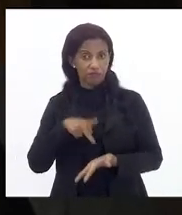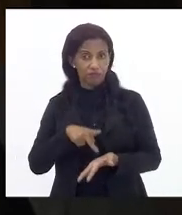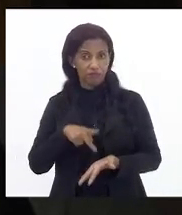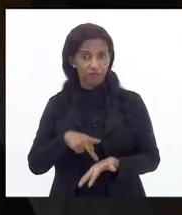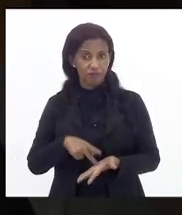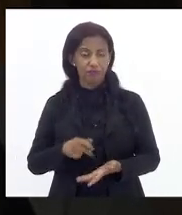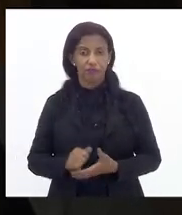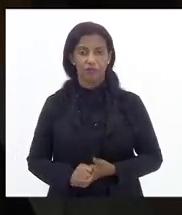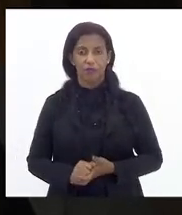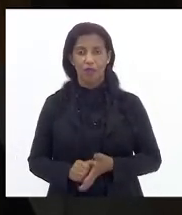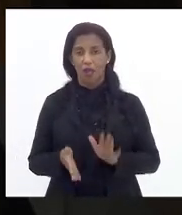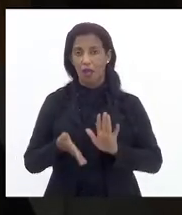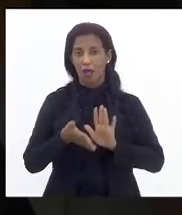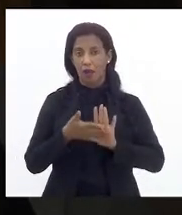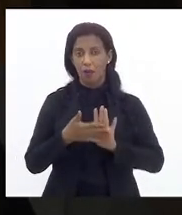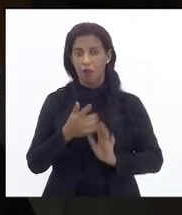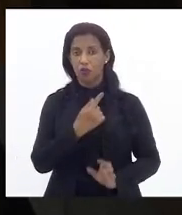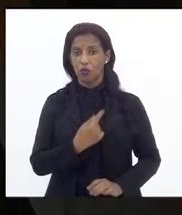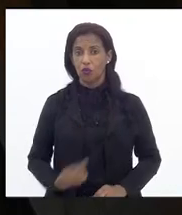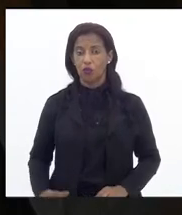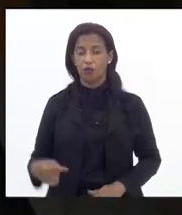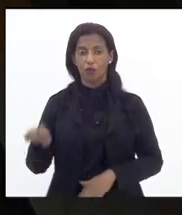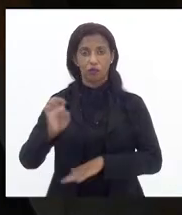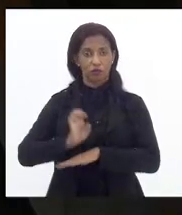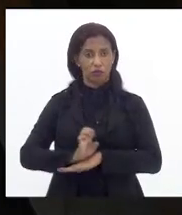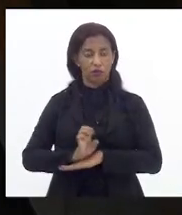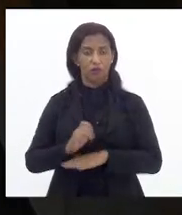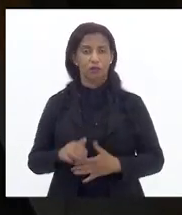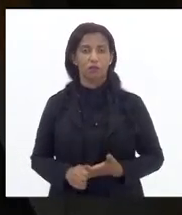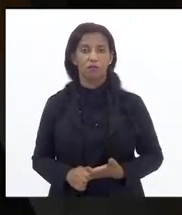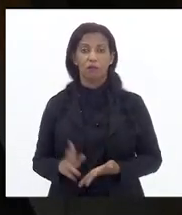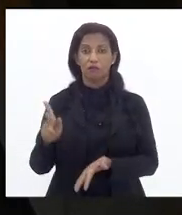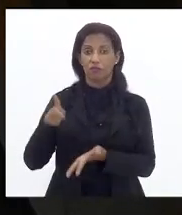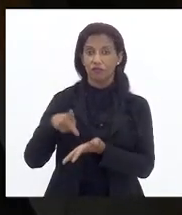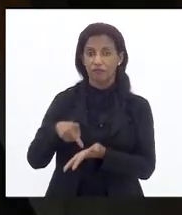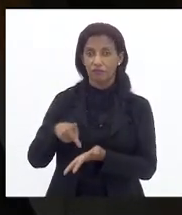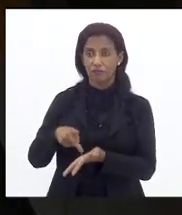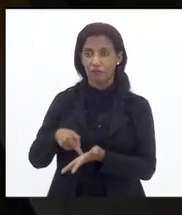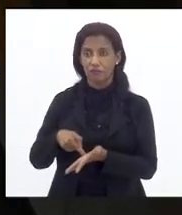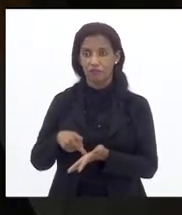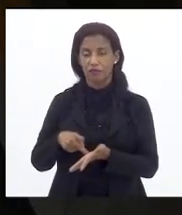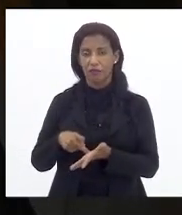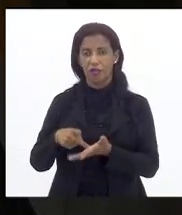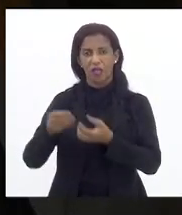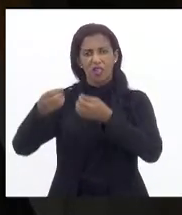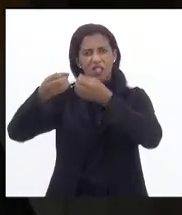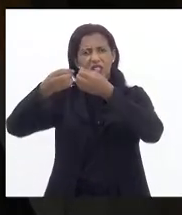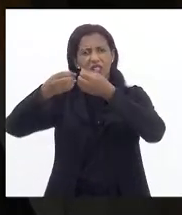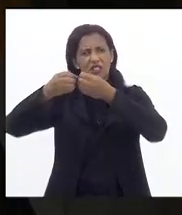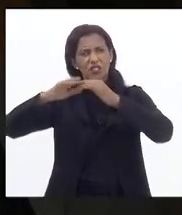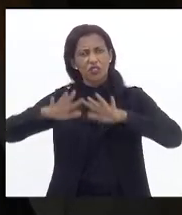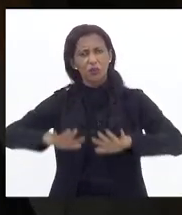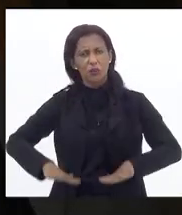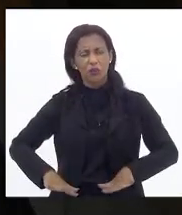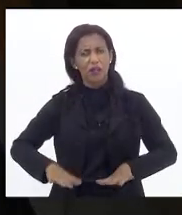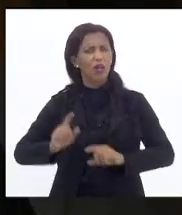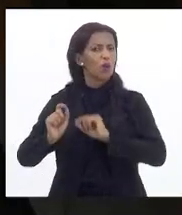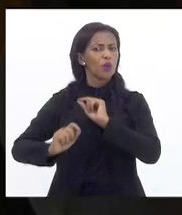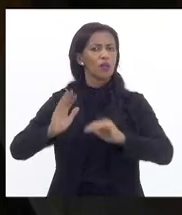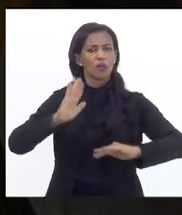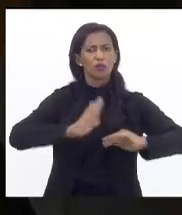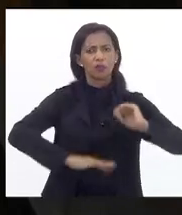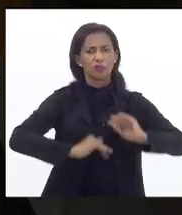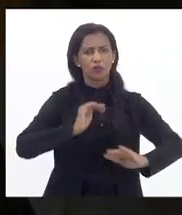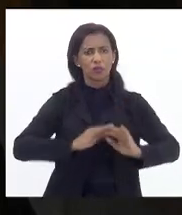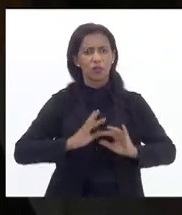né é a proposta do Governo do Estado é realmente é desmontar completamente as carreiras do Estado